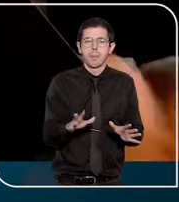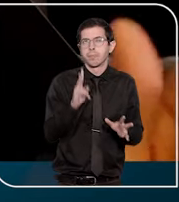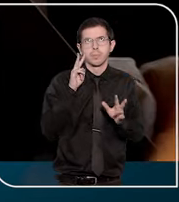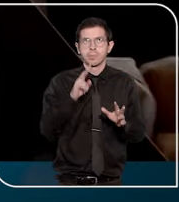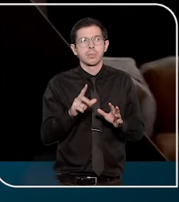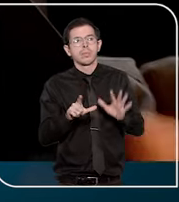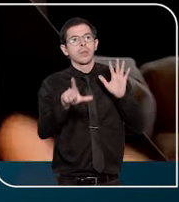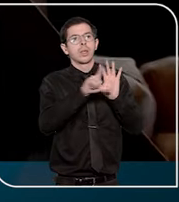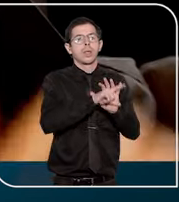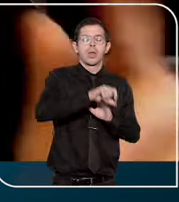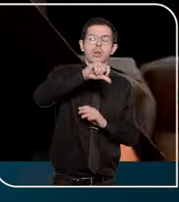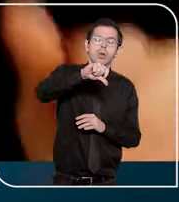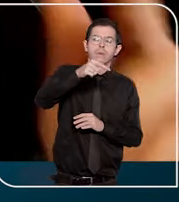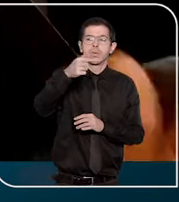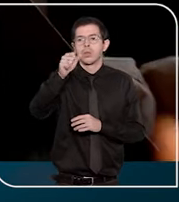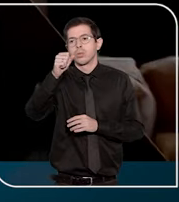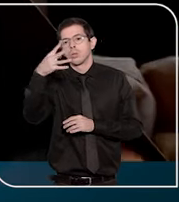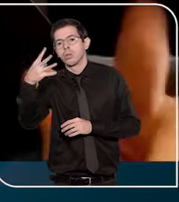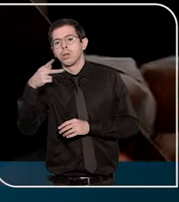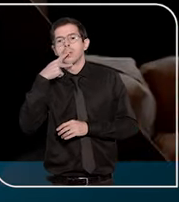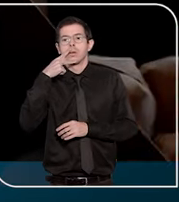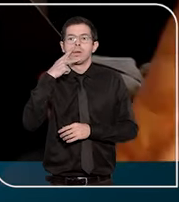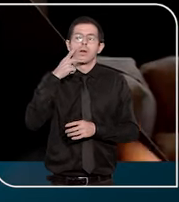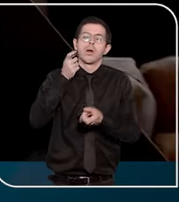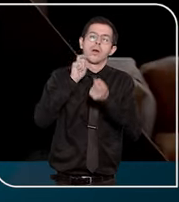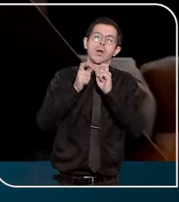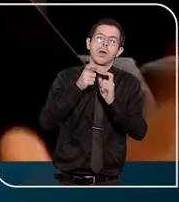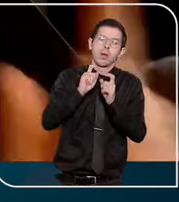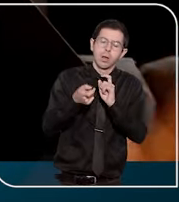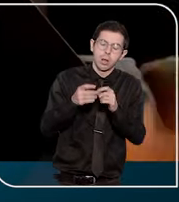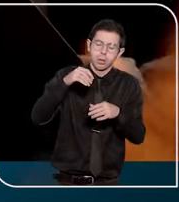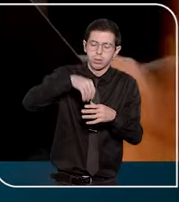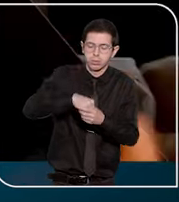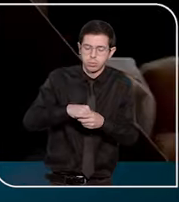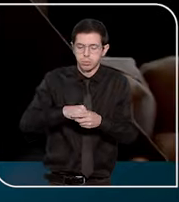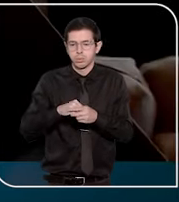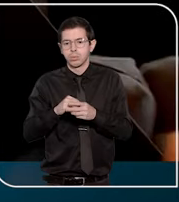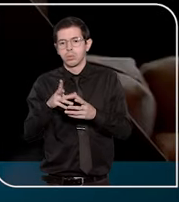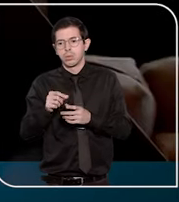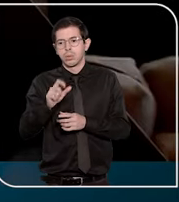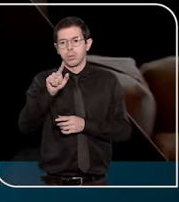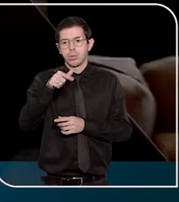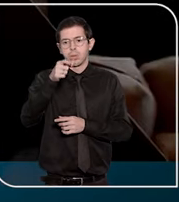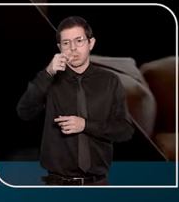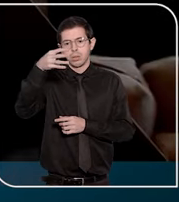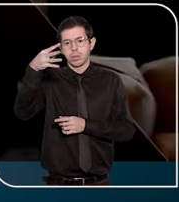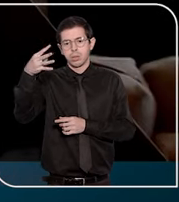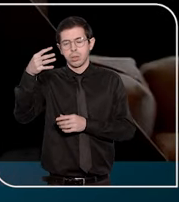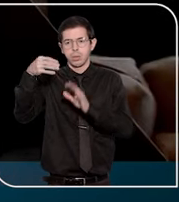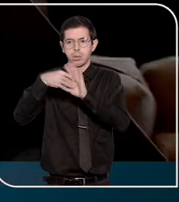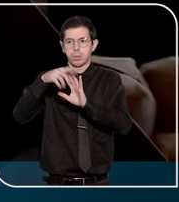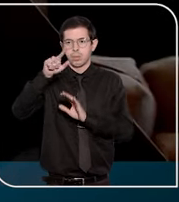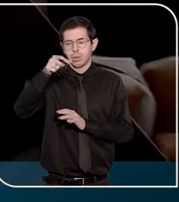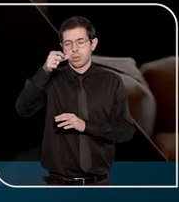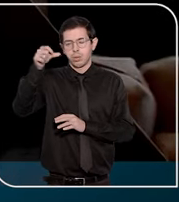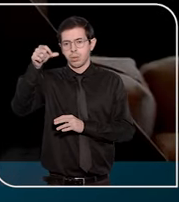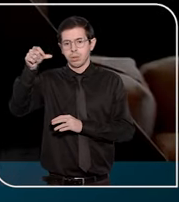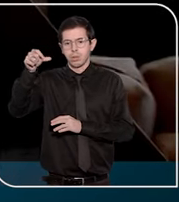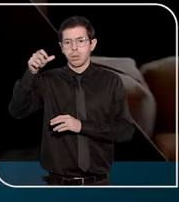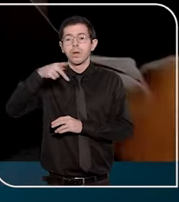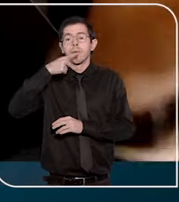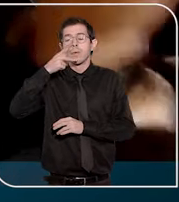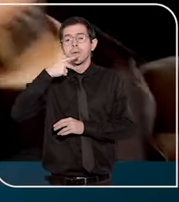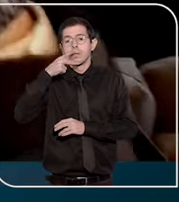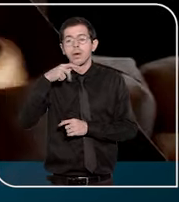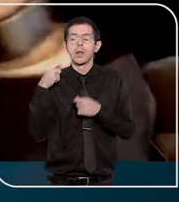Lei 9784, que fala do processo administrativo na esfera federal, Lei 9784 de 1999, diz